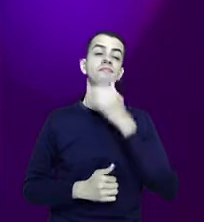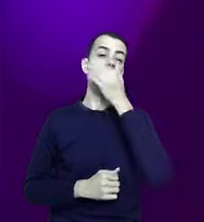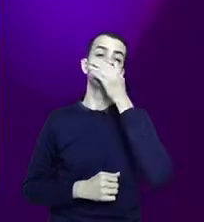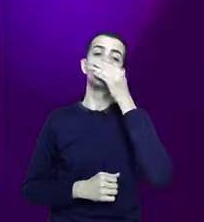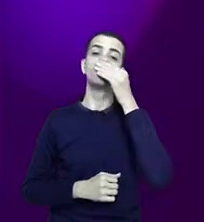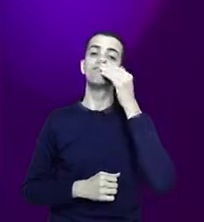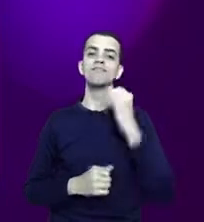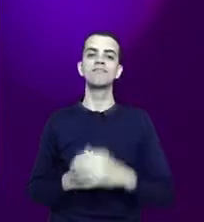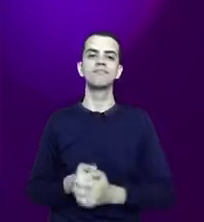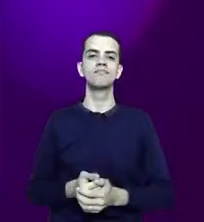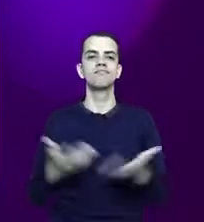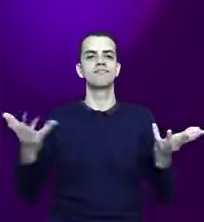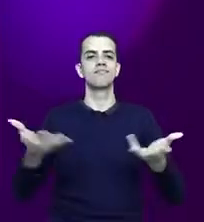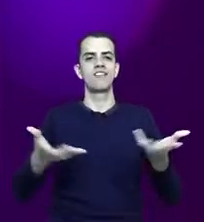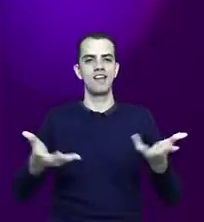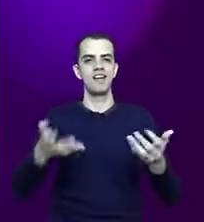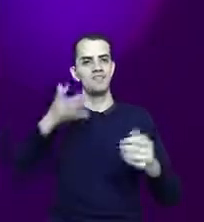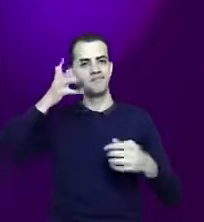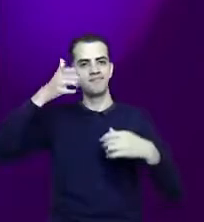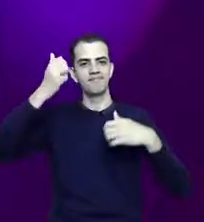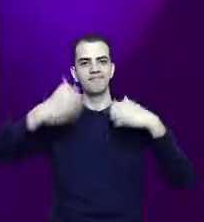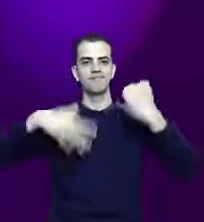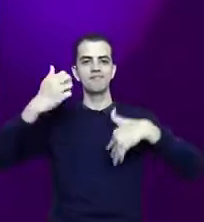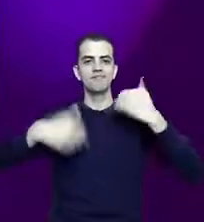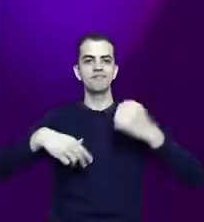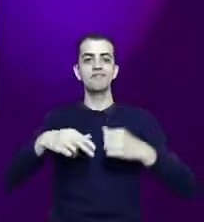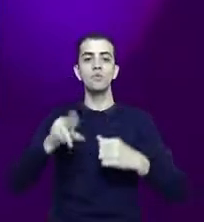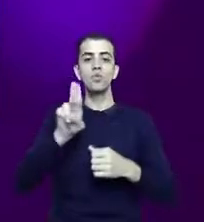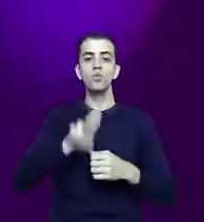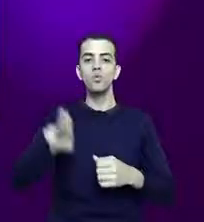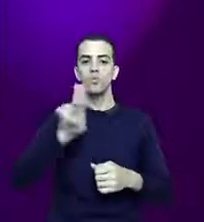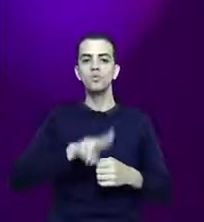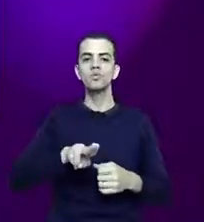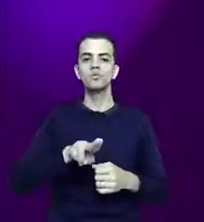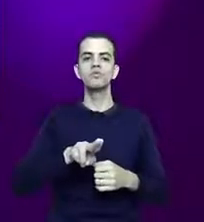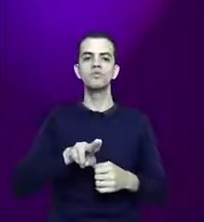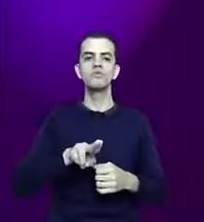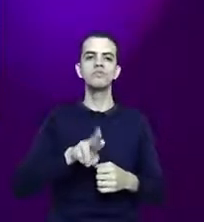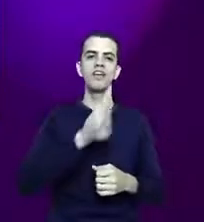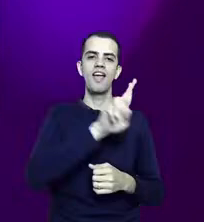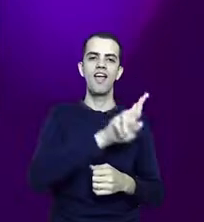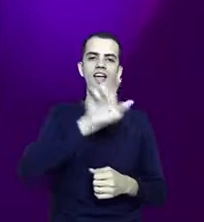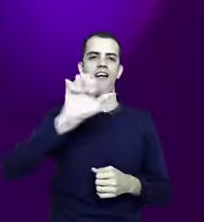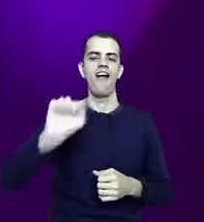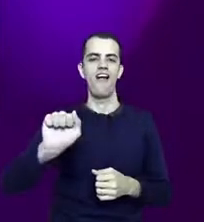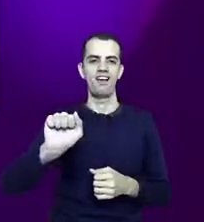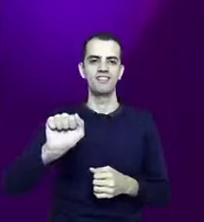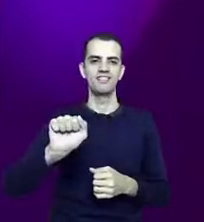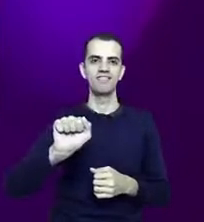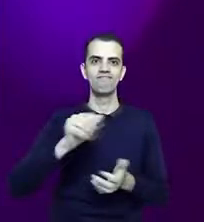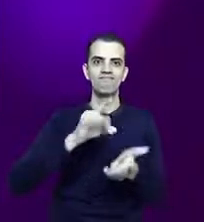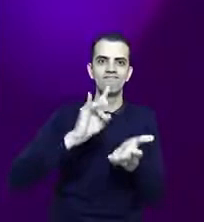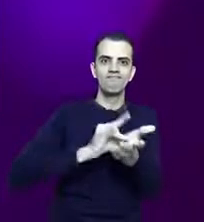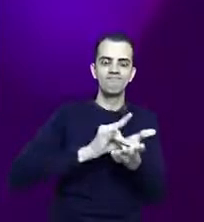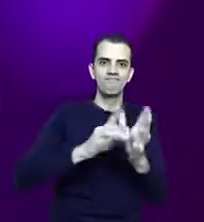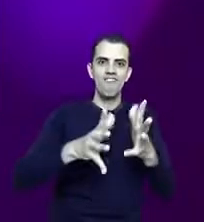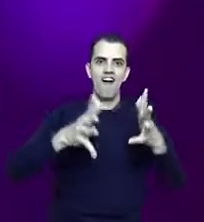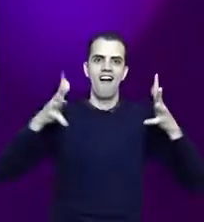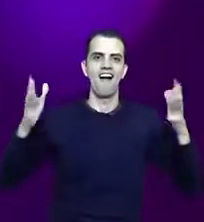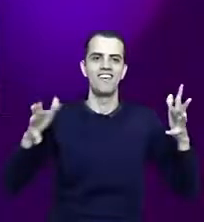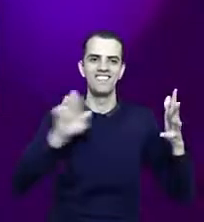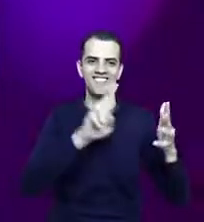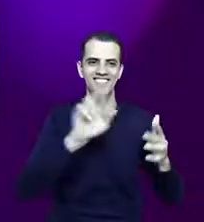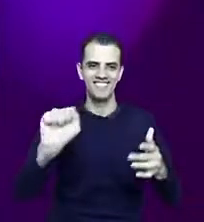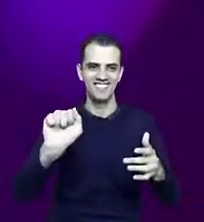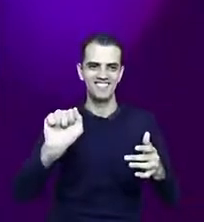Eu vou falar para vocês, na verdade, sobre o uso da realidade aumentada na artroplastia do ombro, que é um assunto que a gente tem se